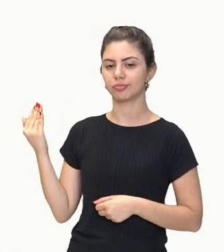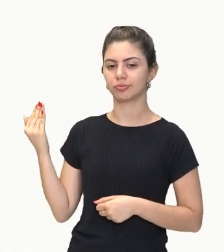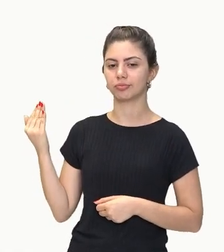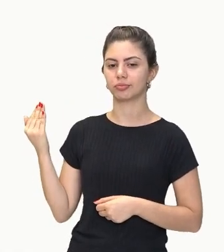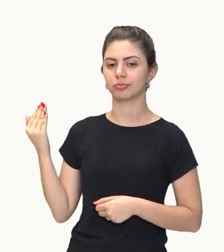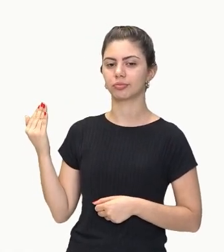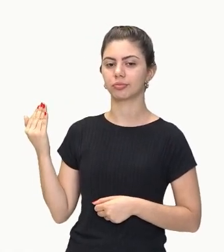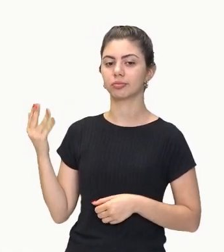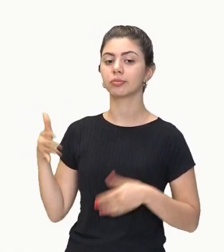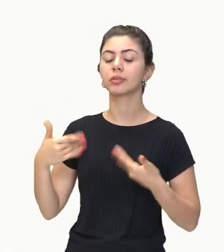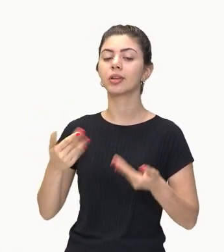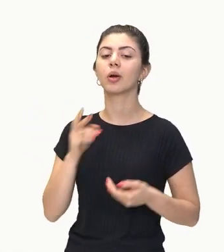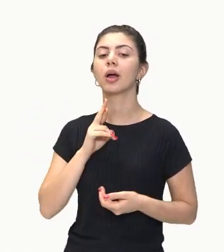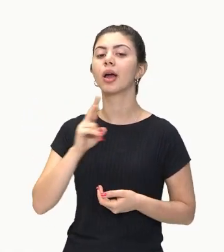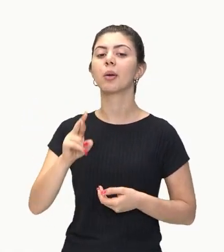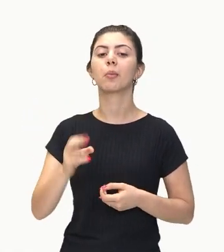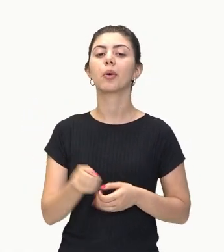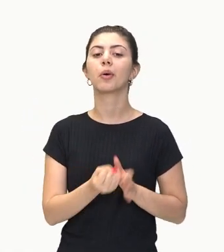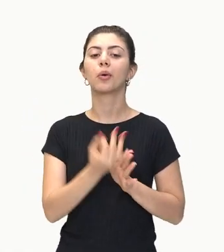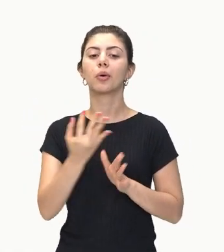meu resultado vai ser